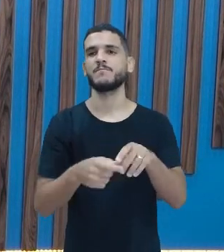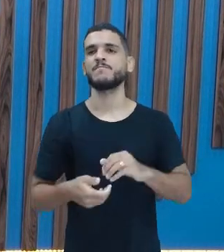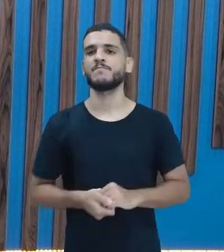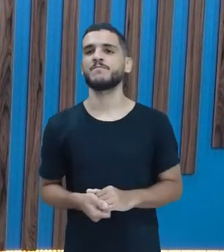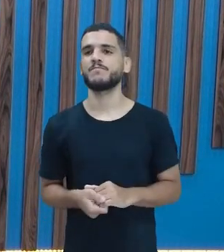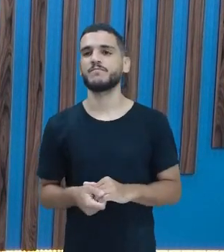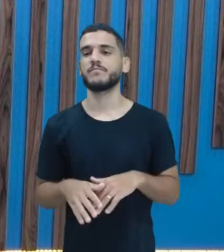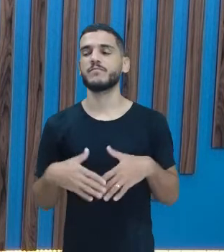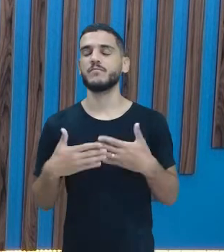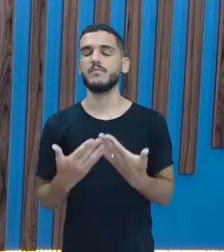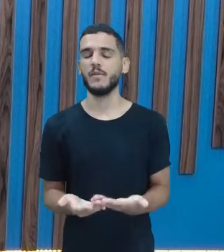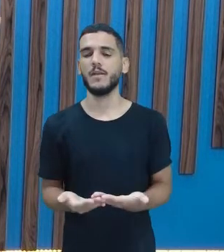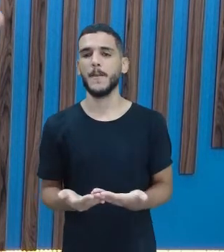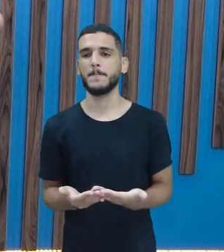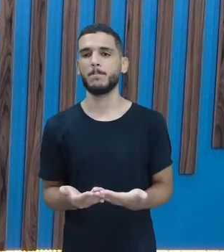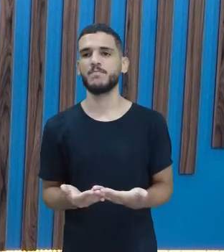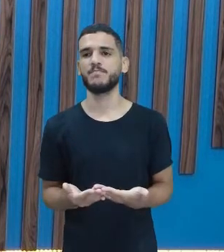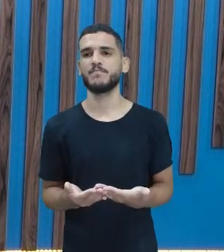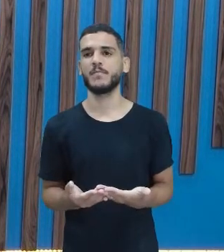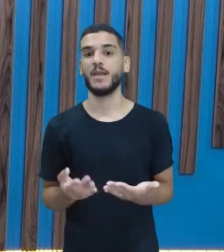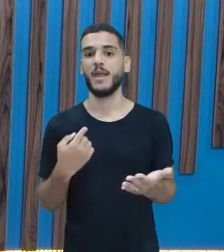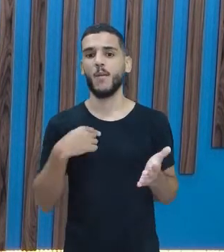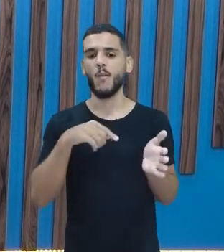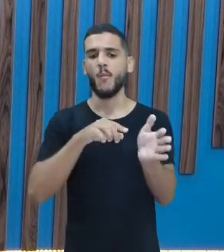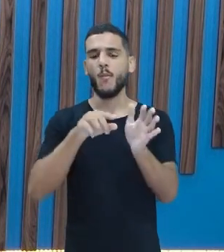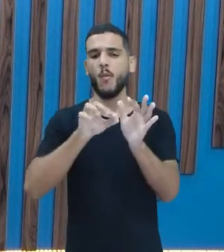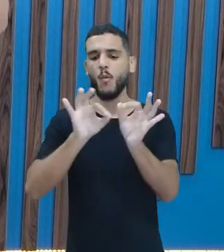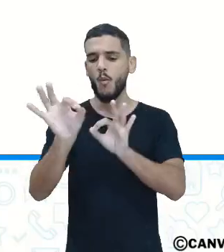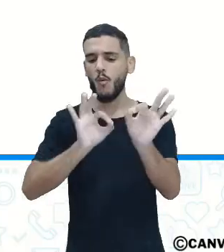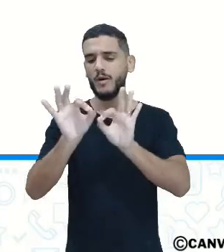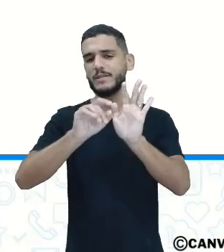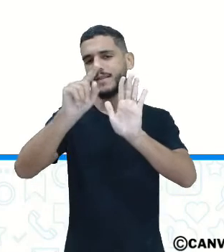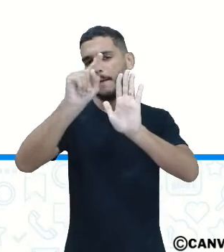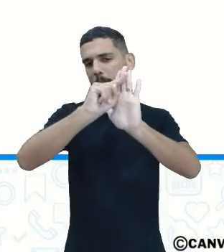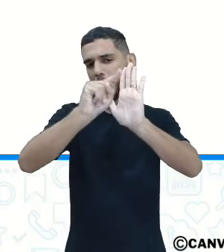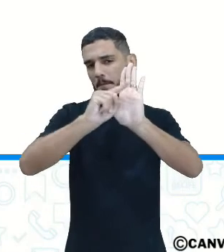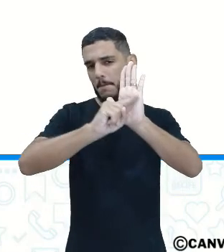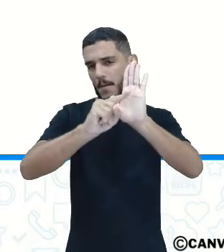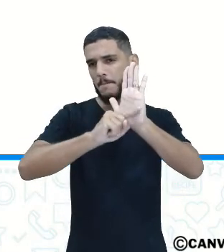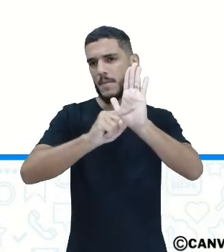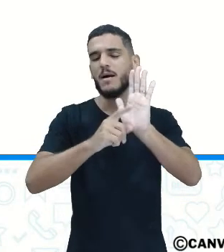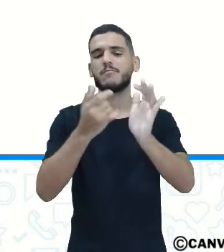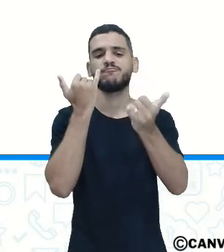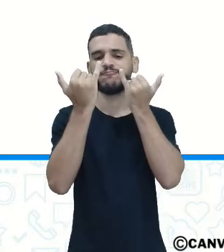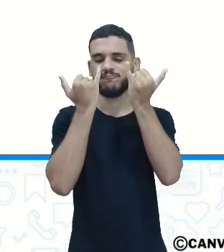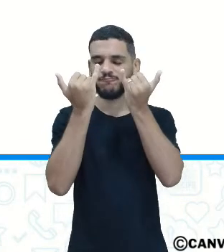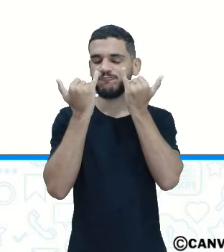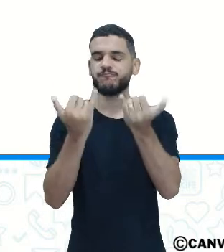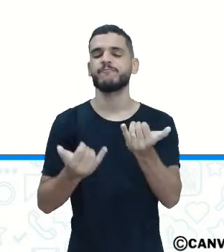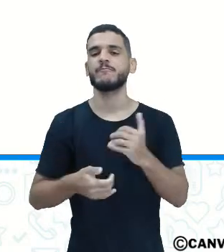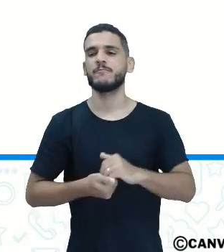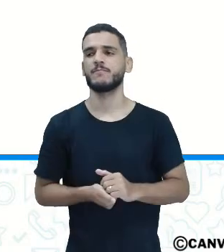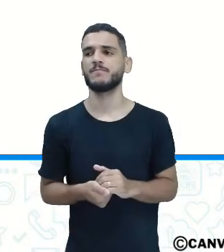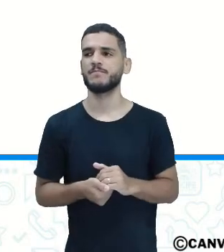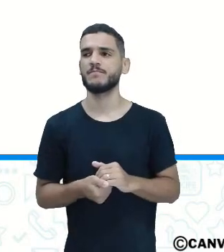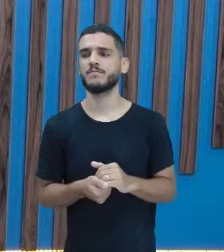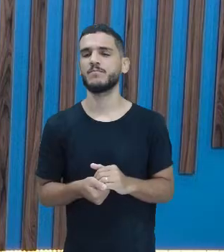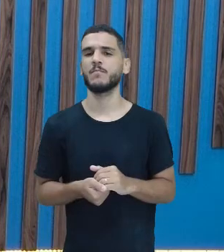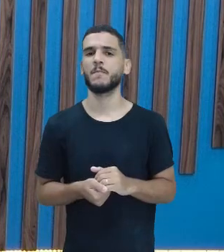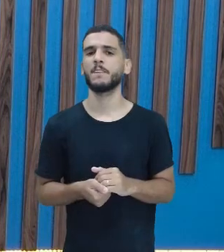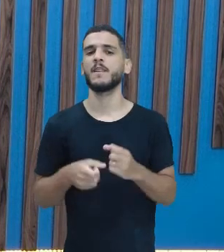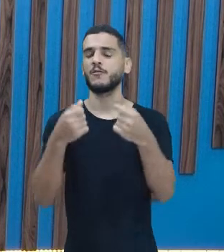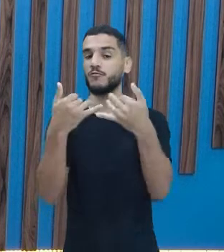Aí o que eu vou fazer? Vou procurar organizar essas informações, esses dados. Como eu